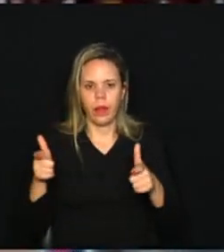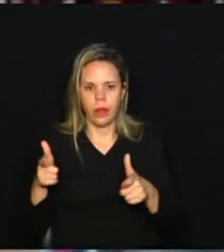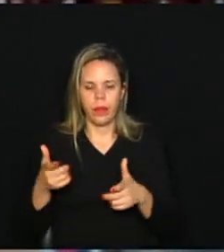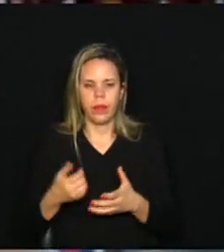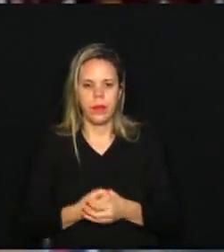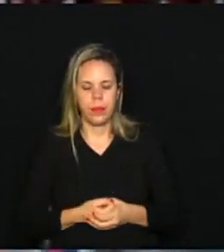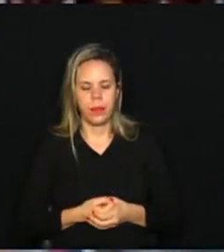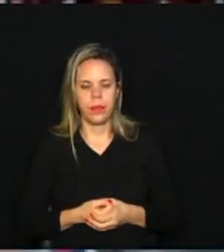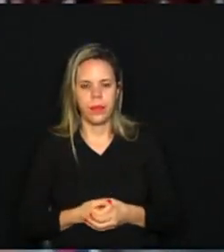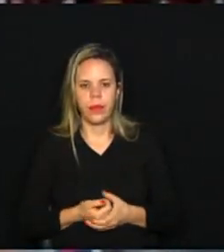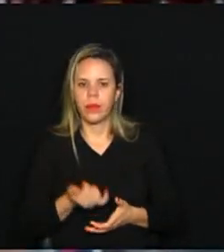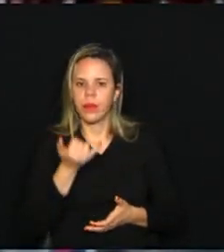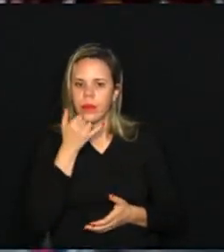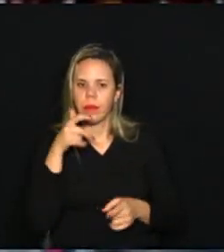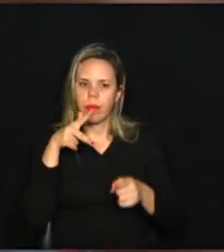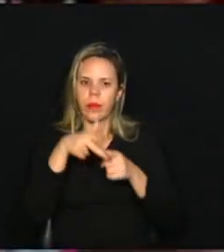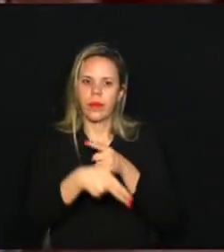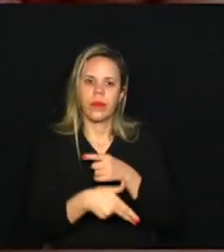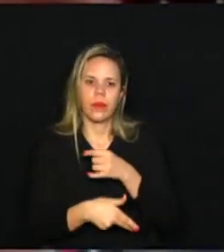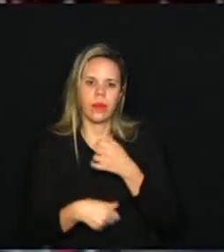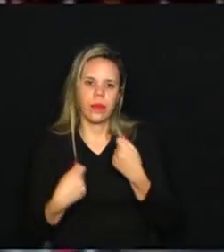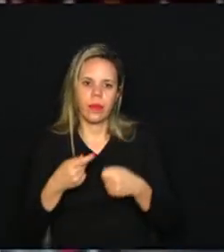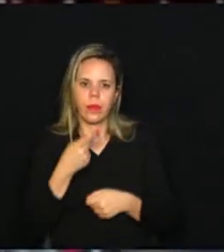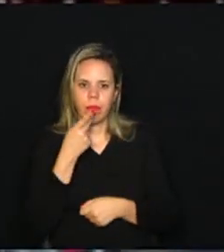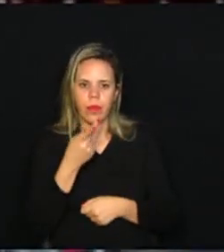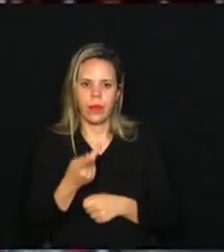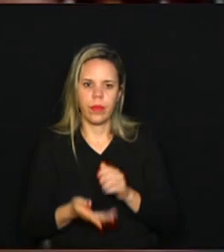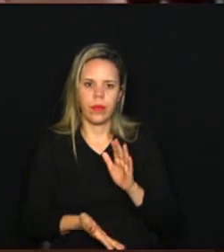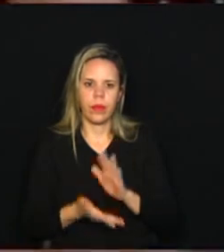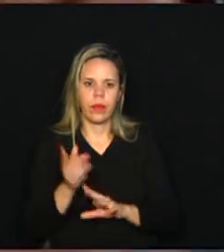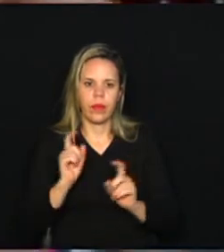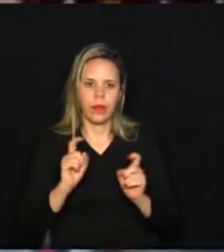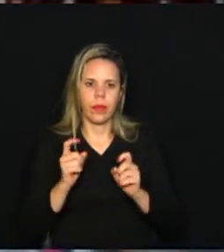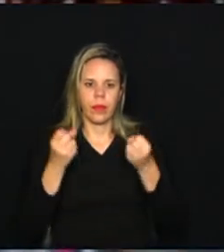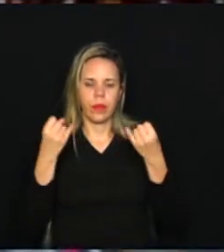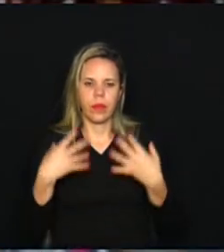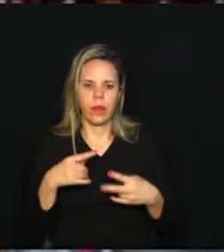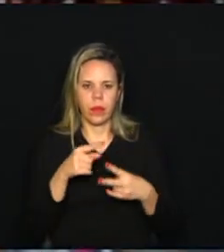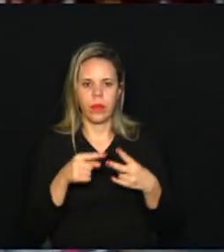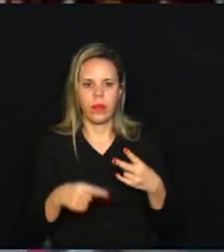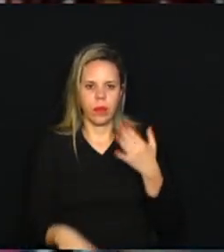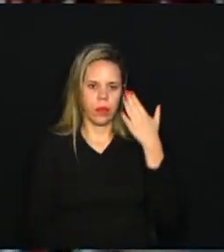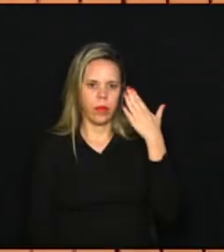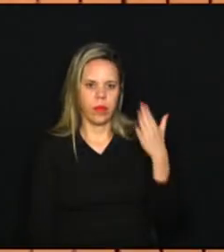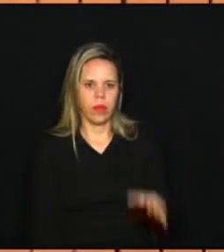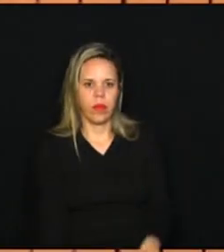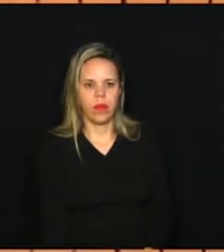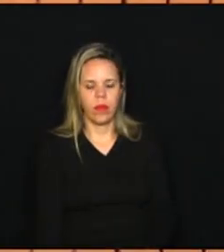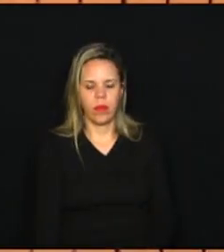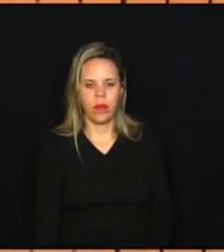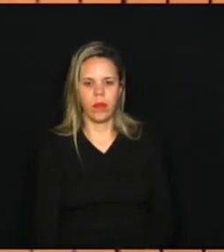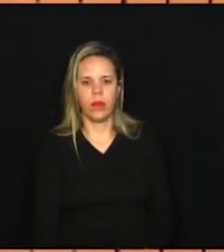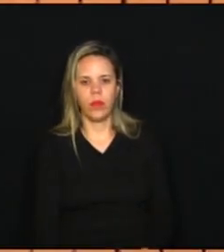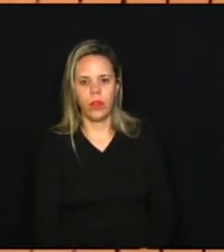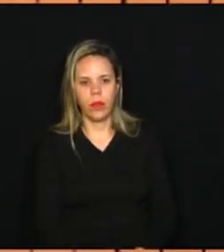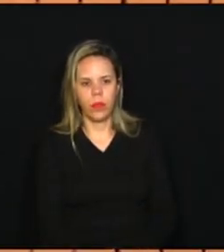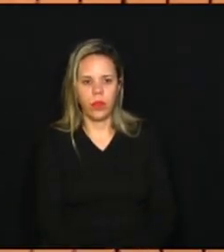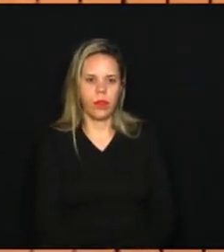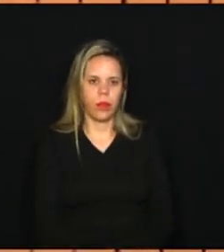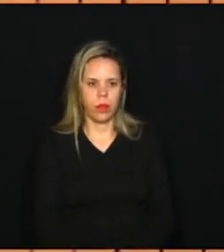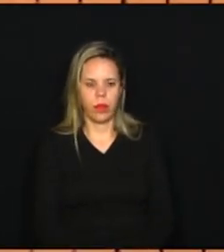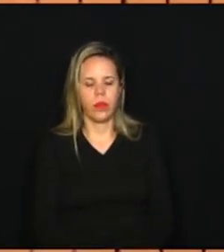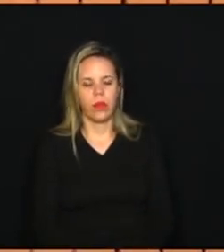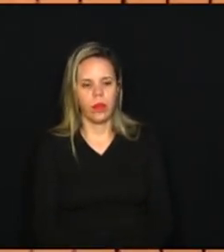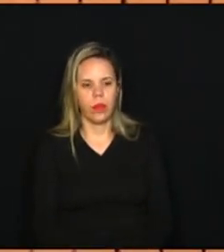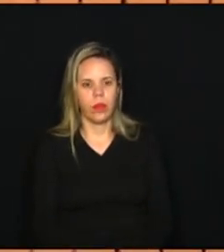adotaram. Então, desculpa, Paulo, mas é que eu não conseguiria sair dessa reunião sem comentar esses dois pontos. Obrigada. É isso, Mariana.